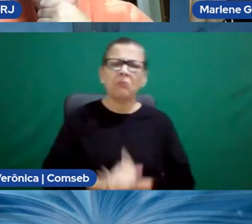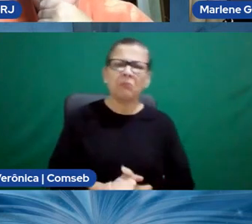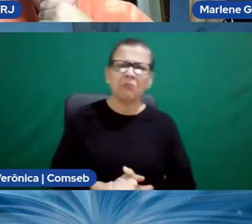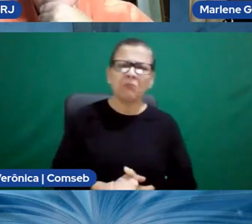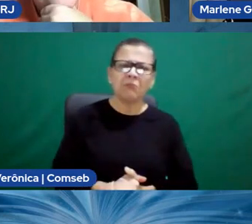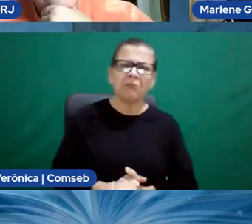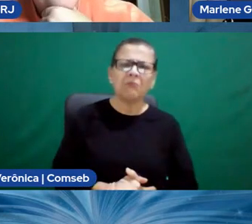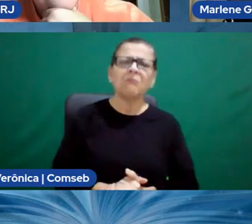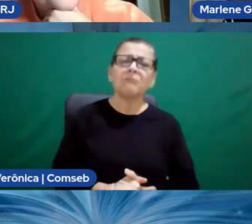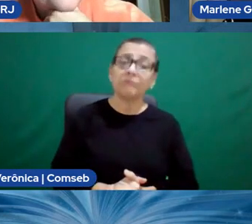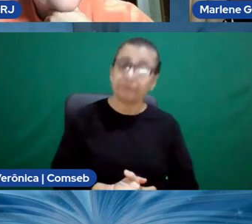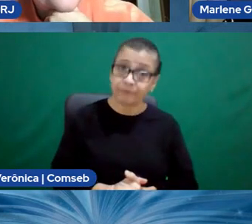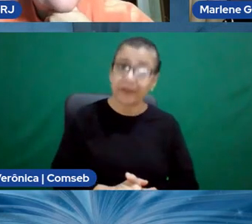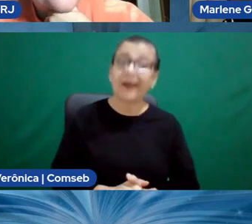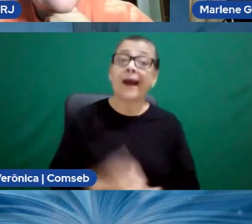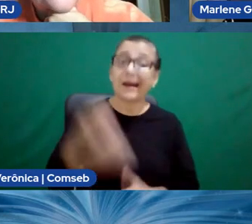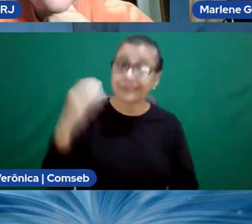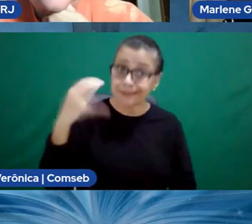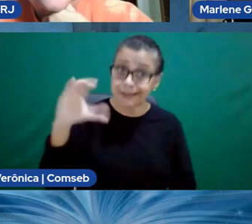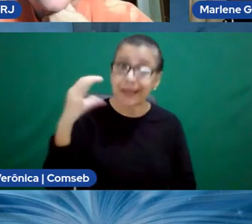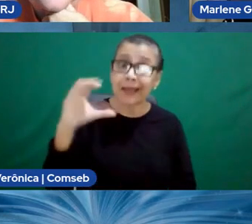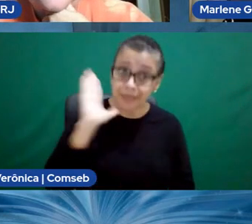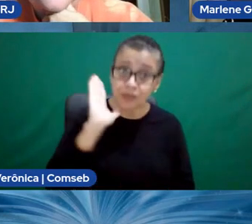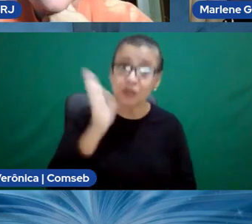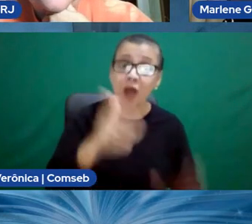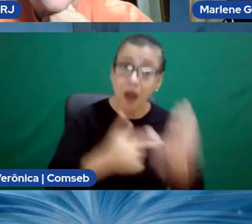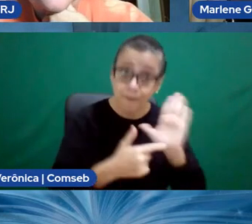A ciência realmente apresentou